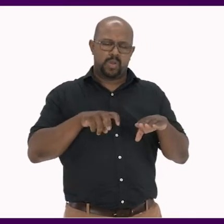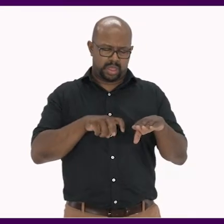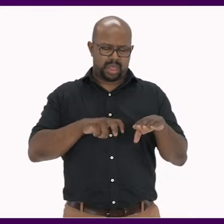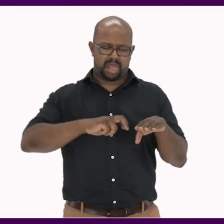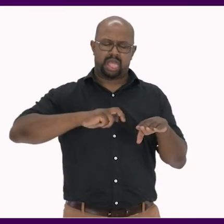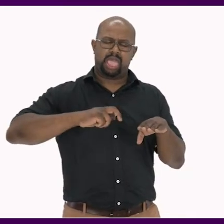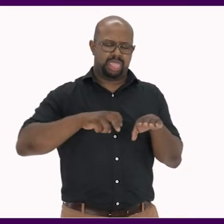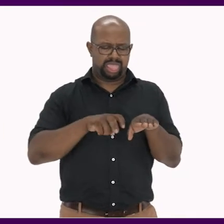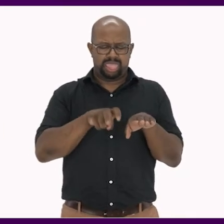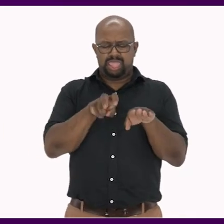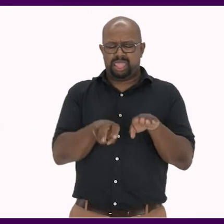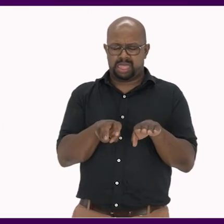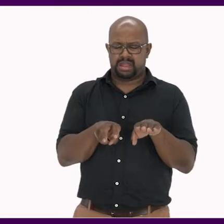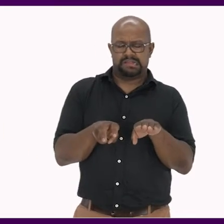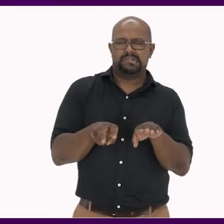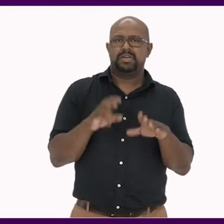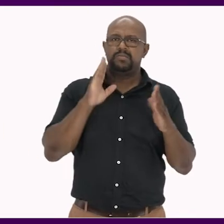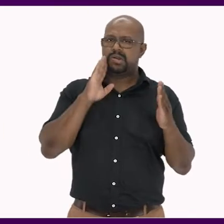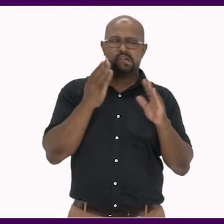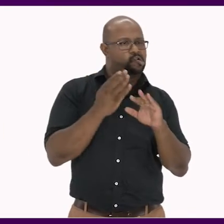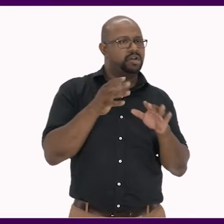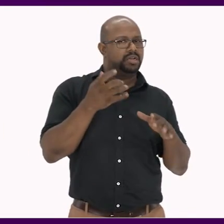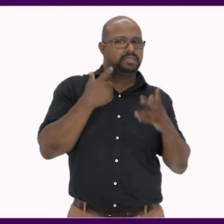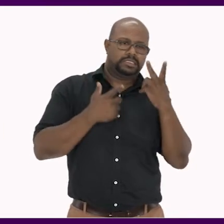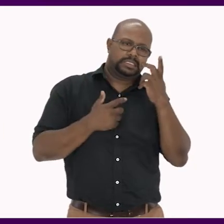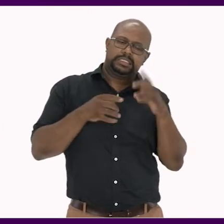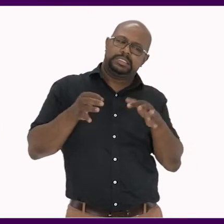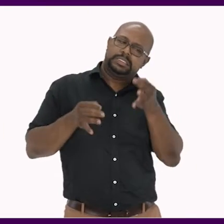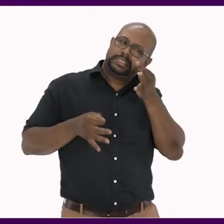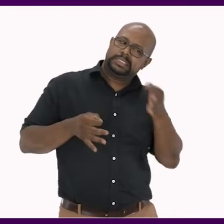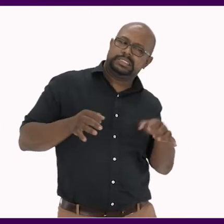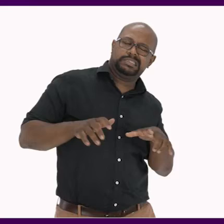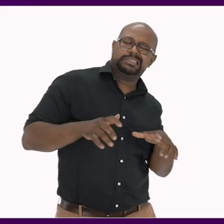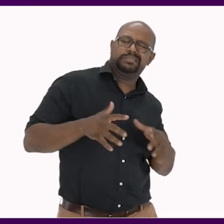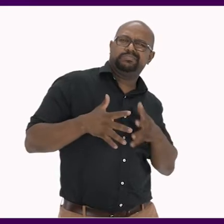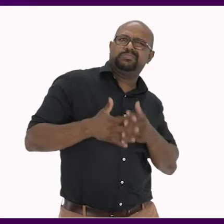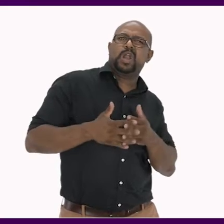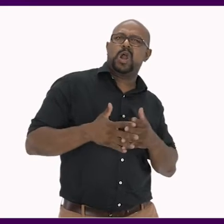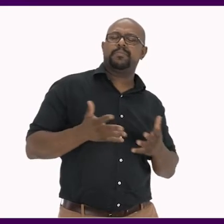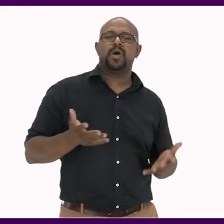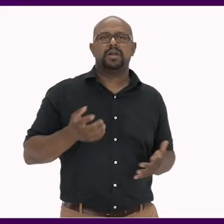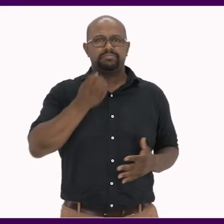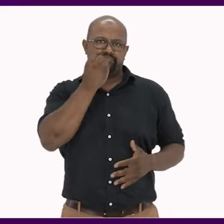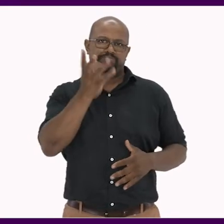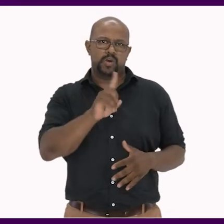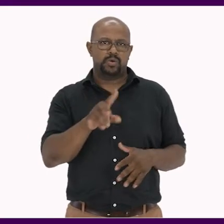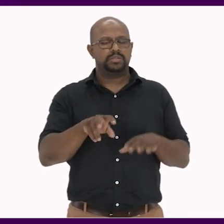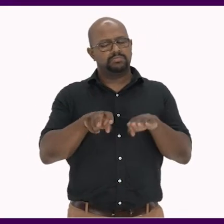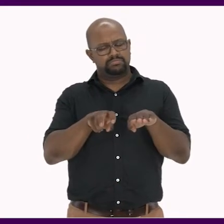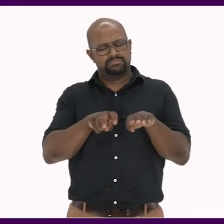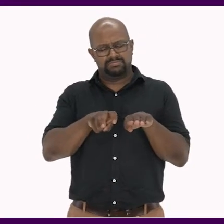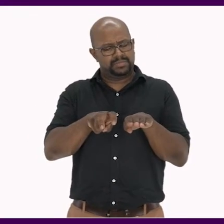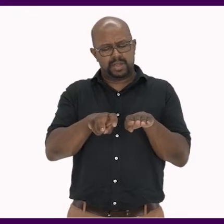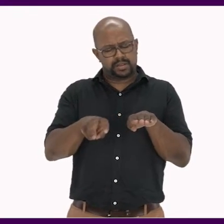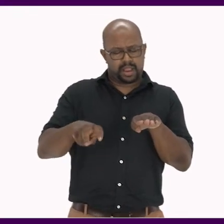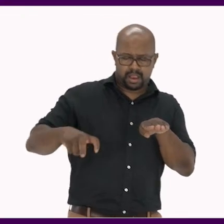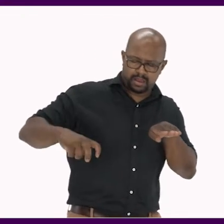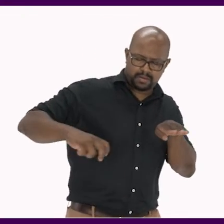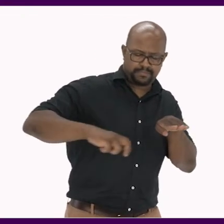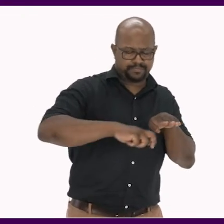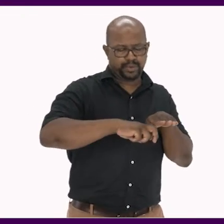lado, com o corpo torcido, para poder curtir o que tem na vitrine. Então,